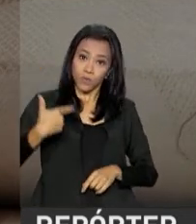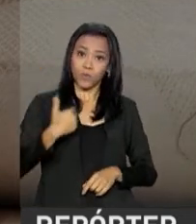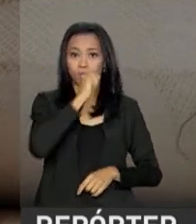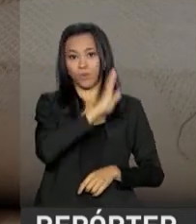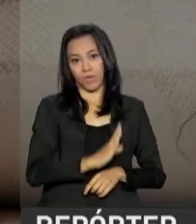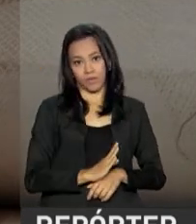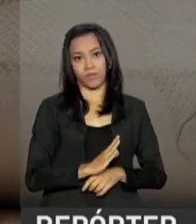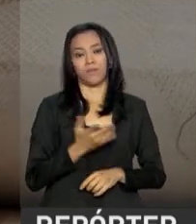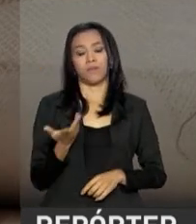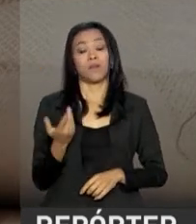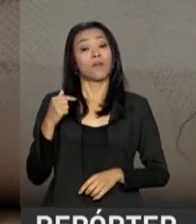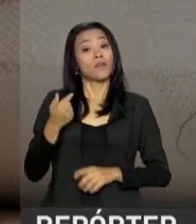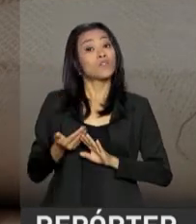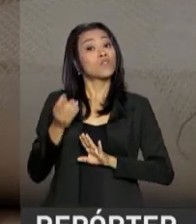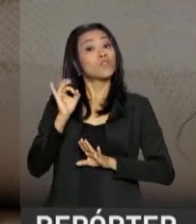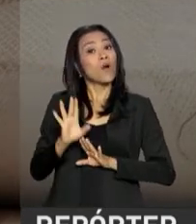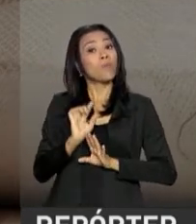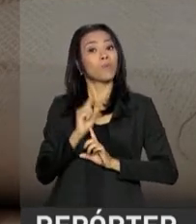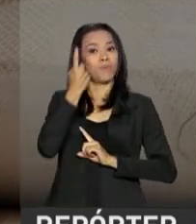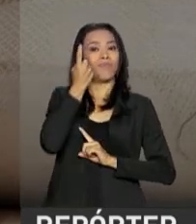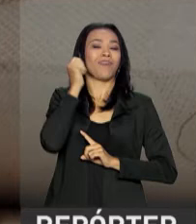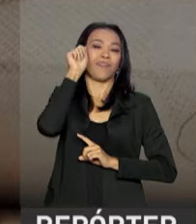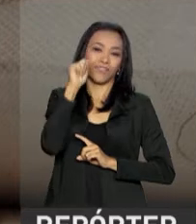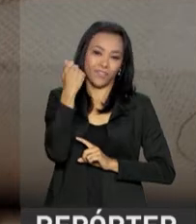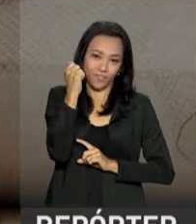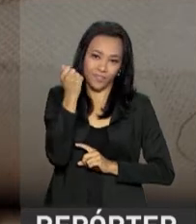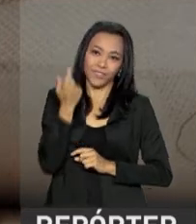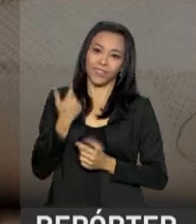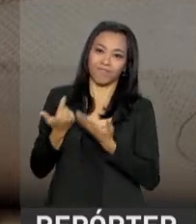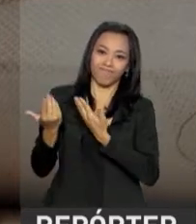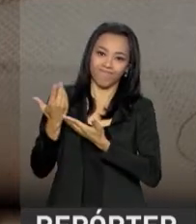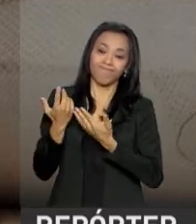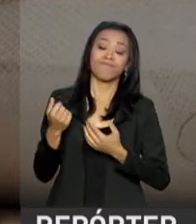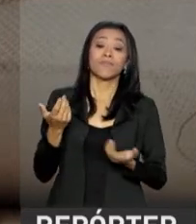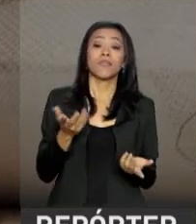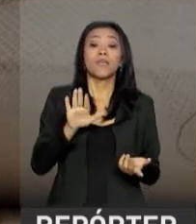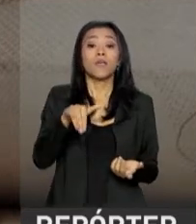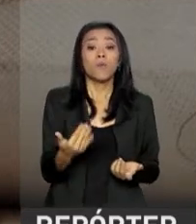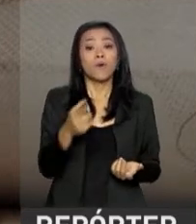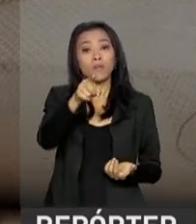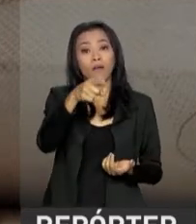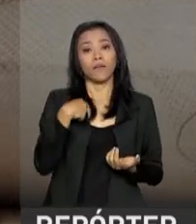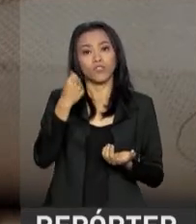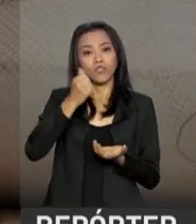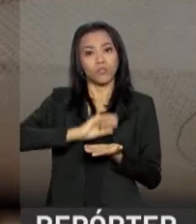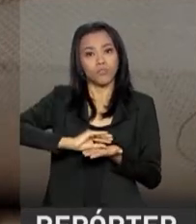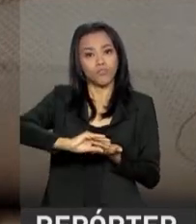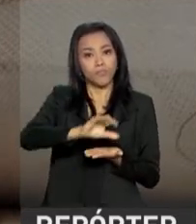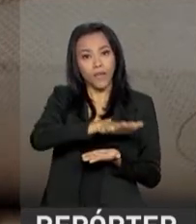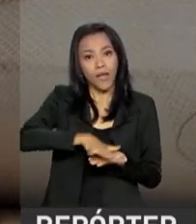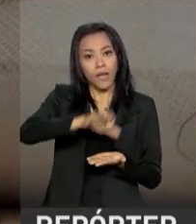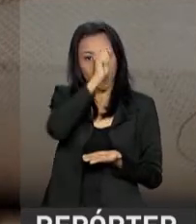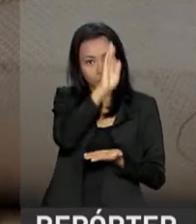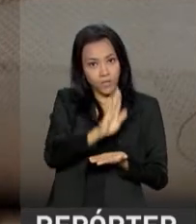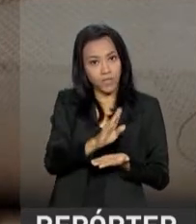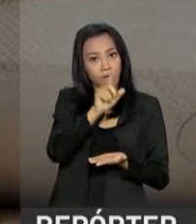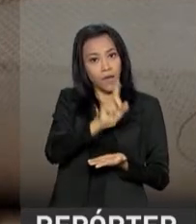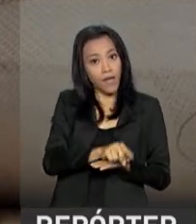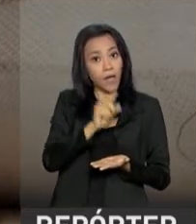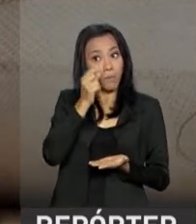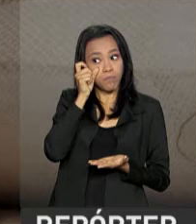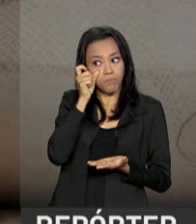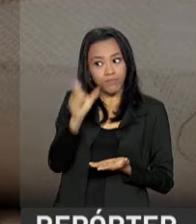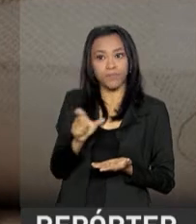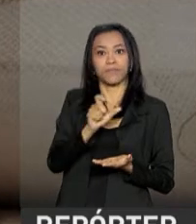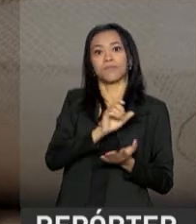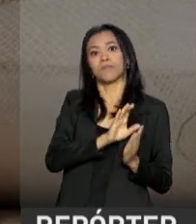na região, atrás apenas da Argentina. E quando se fala em investimentos, o Brasil é o principal destino dos